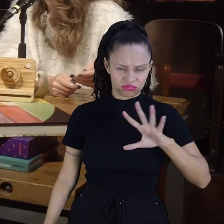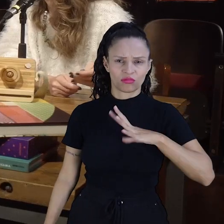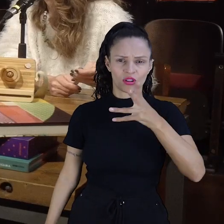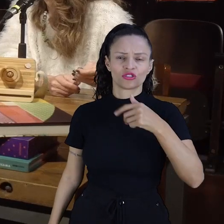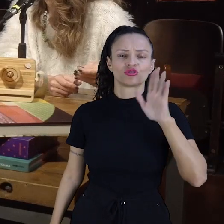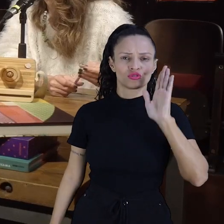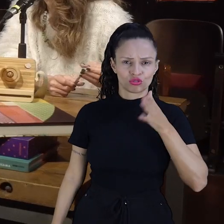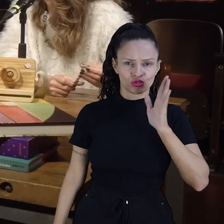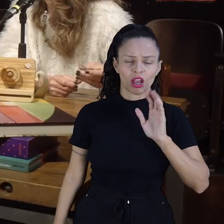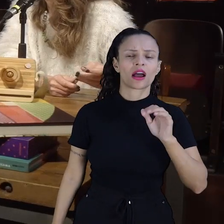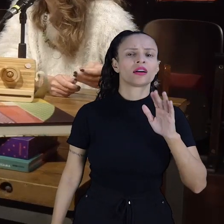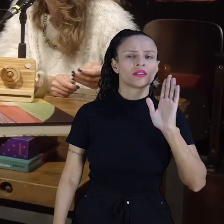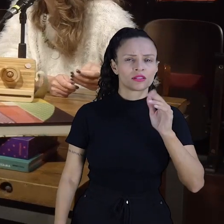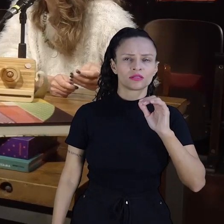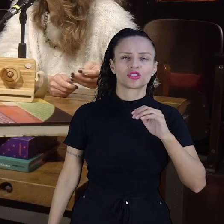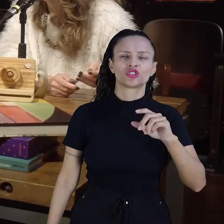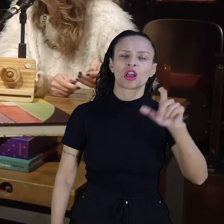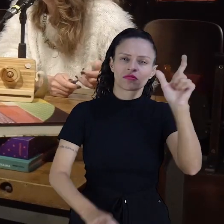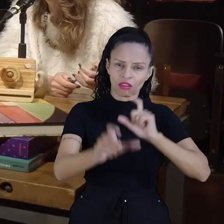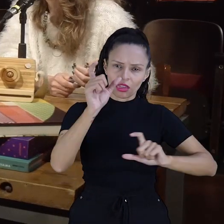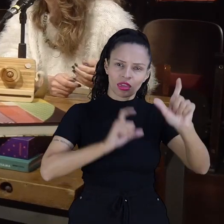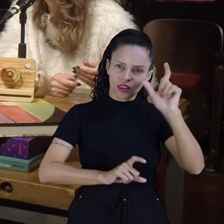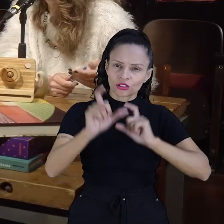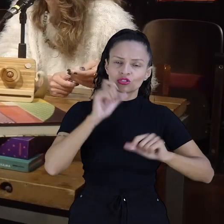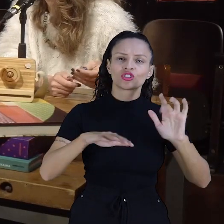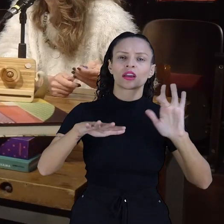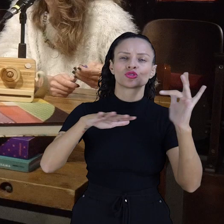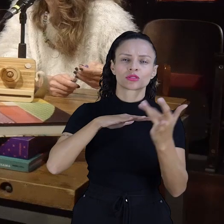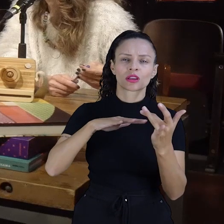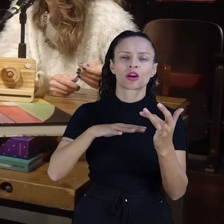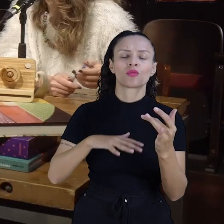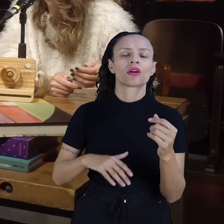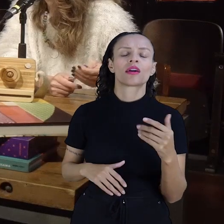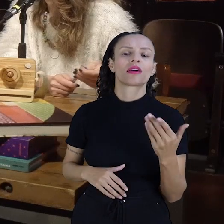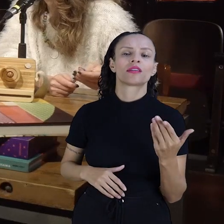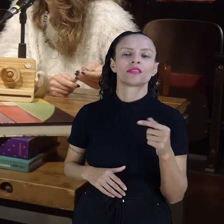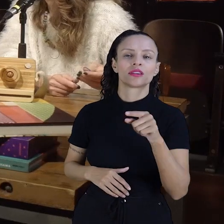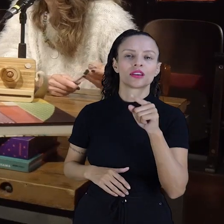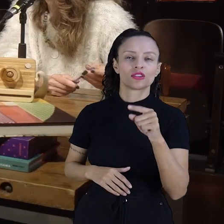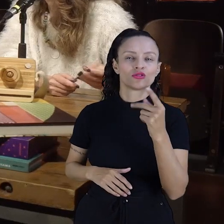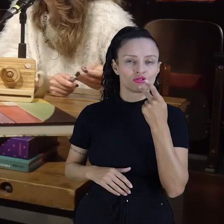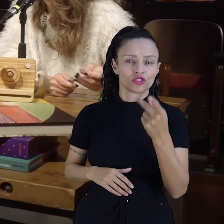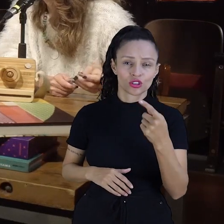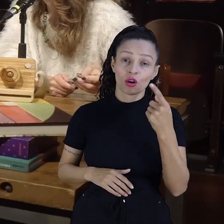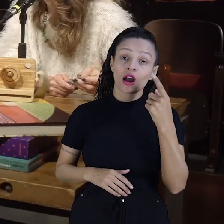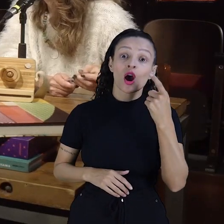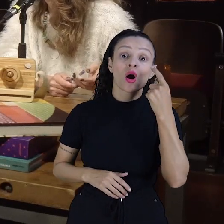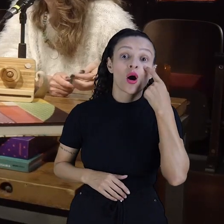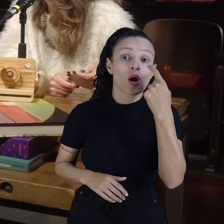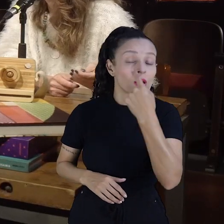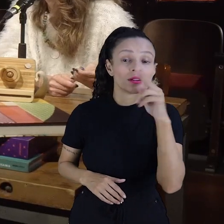bocuda, eu já recebi vários recadinhos de rede social, assim. Eu digo, veja com